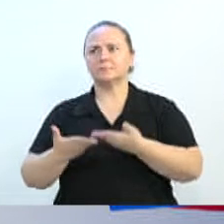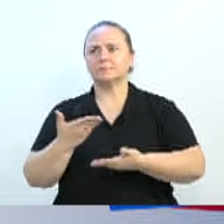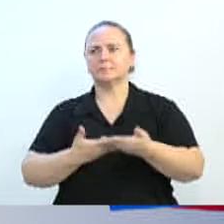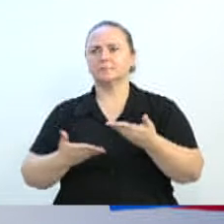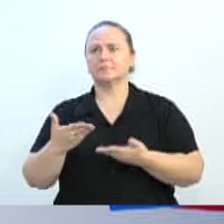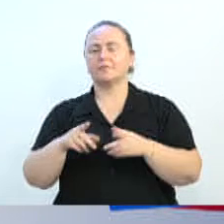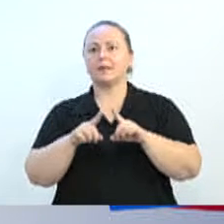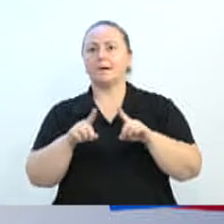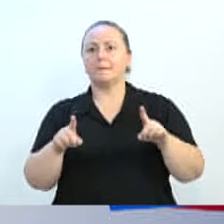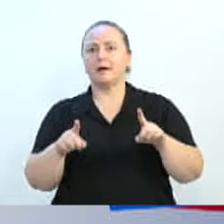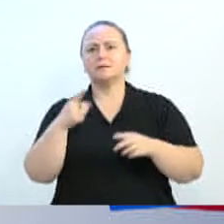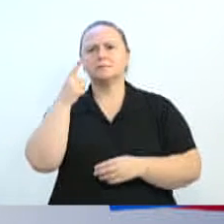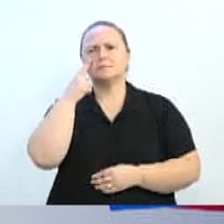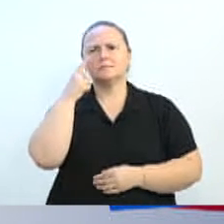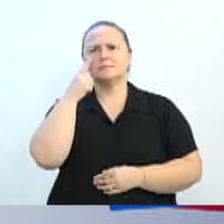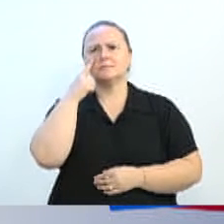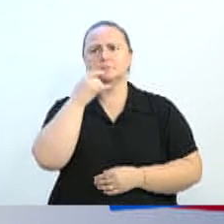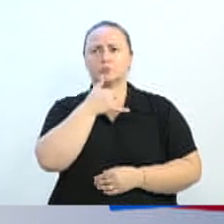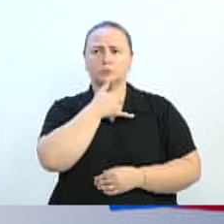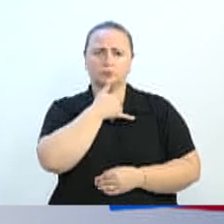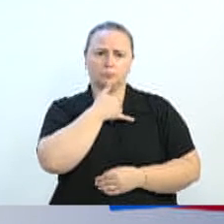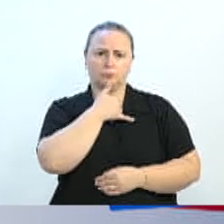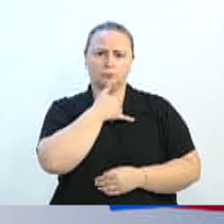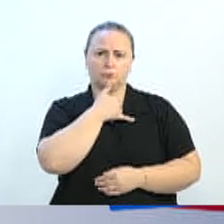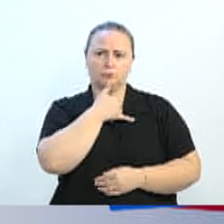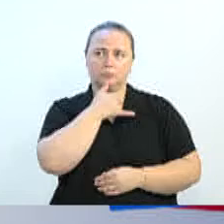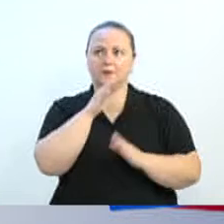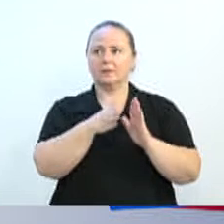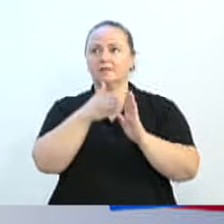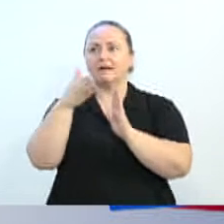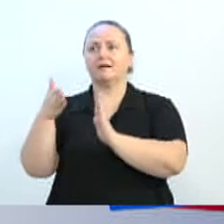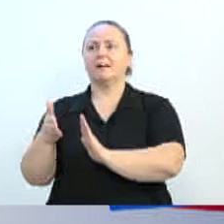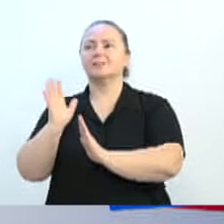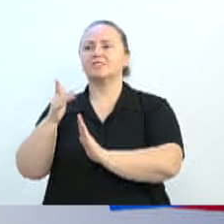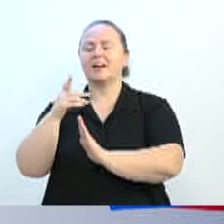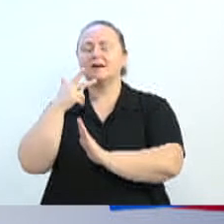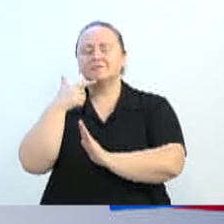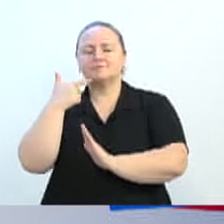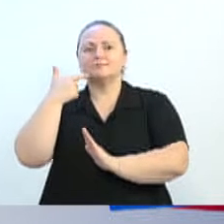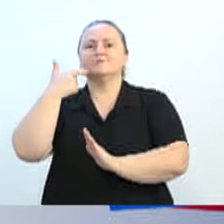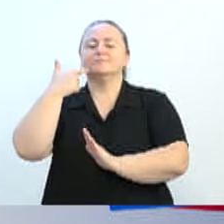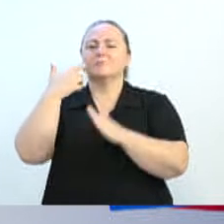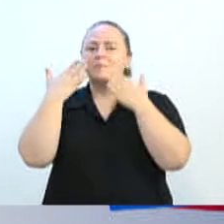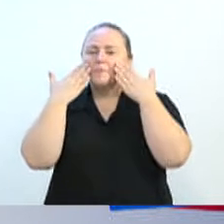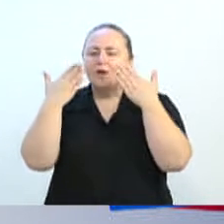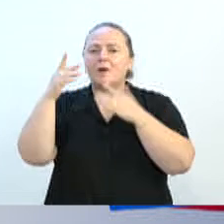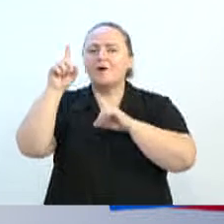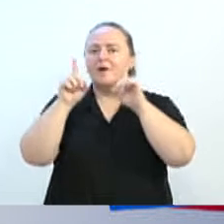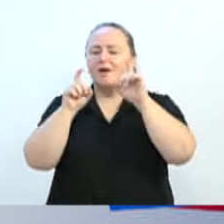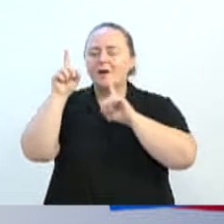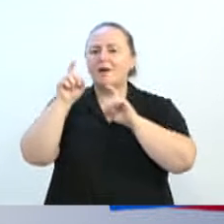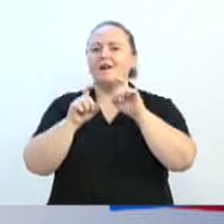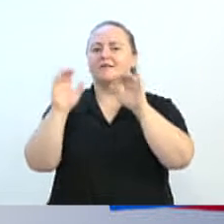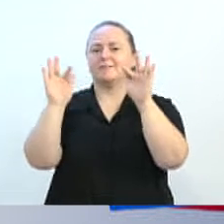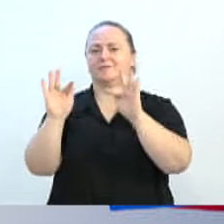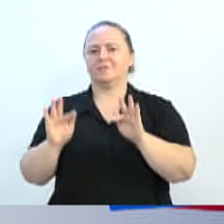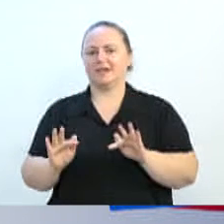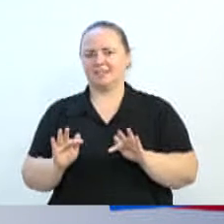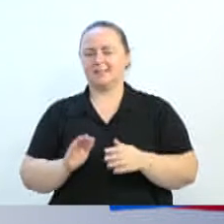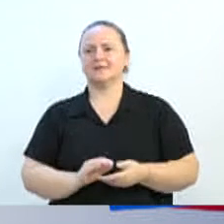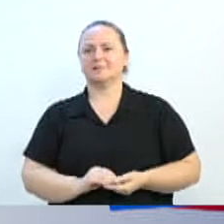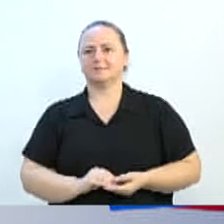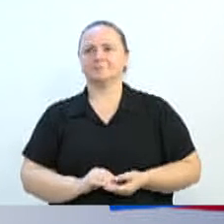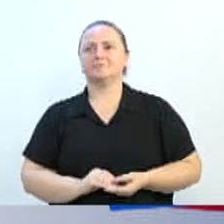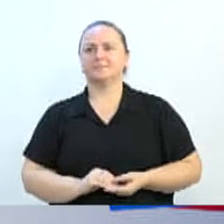você sobe olha as duas imagens a tristeza da cadela e a terceira ela já com o sorriso de expressão de felicidade ela hoje ela se encontra